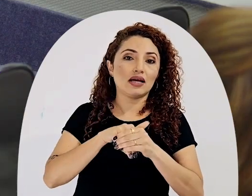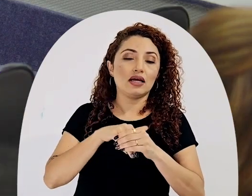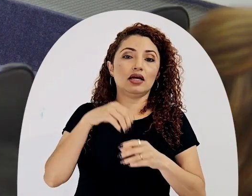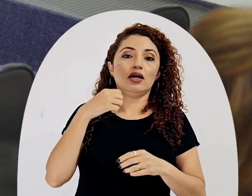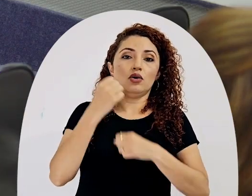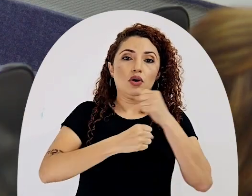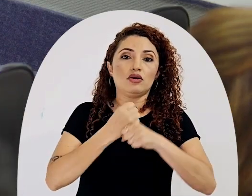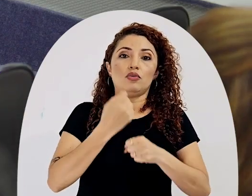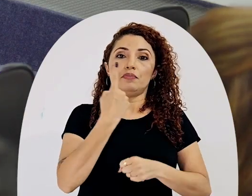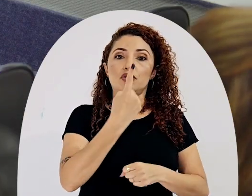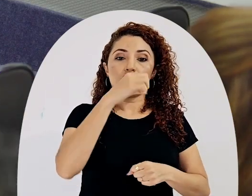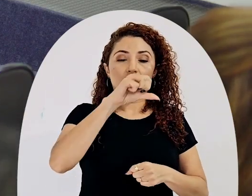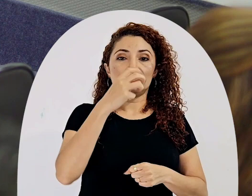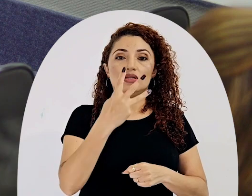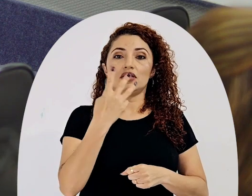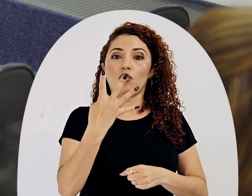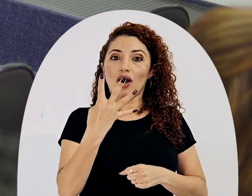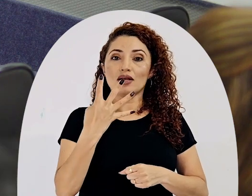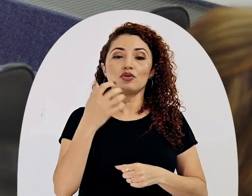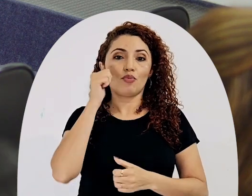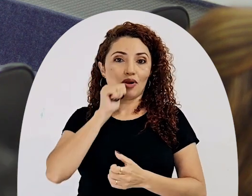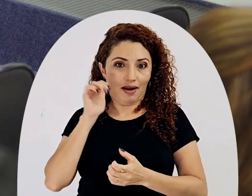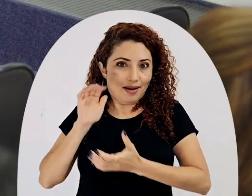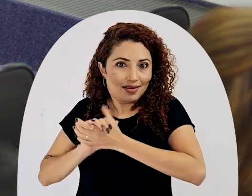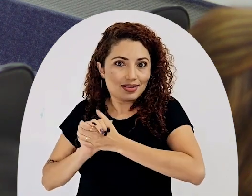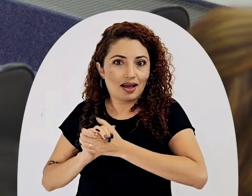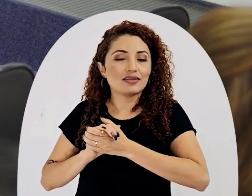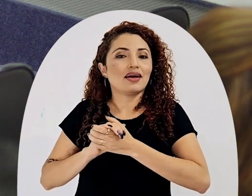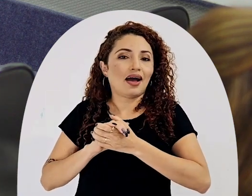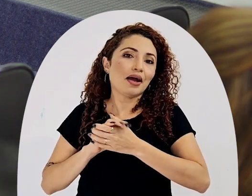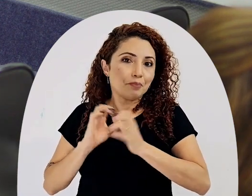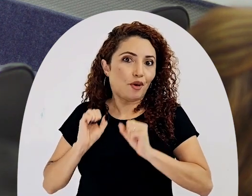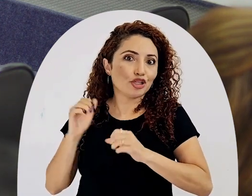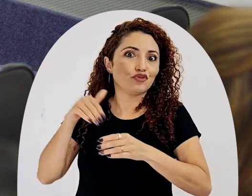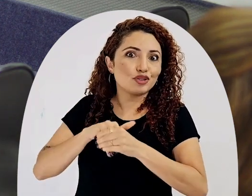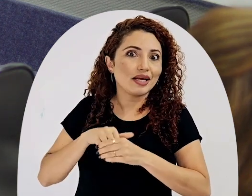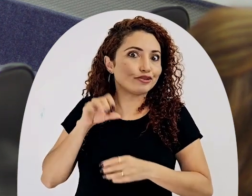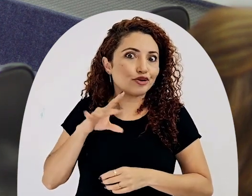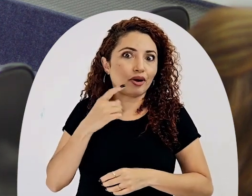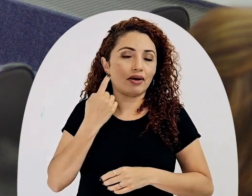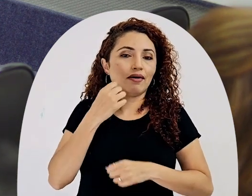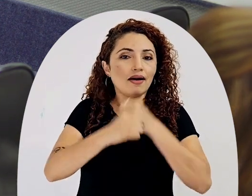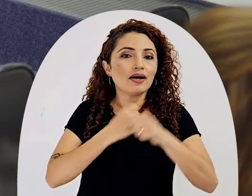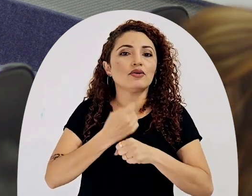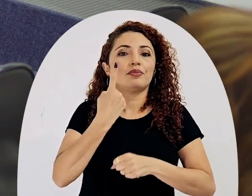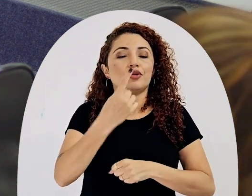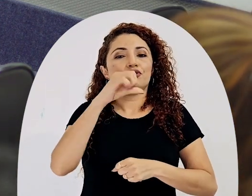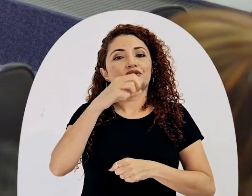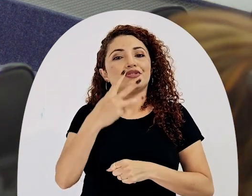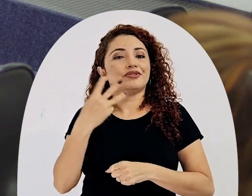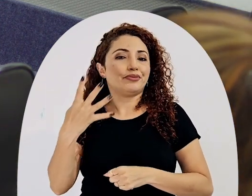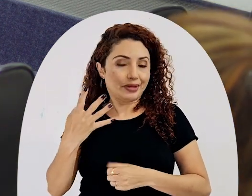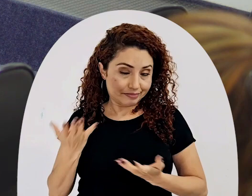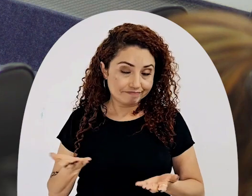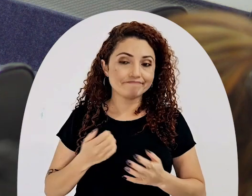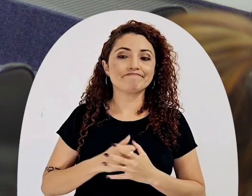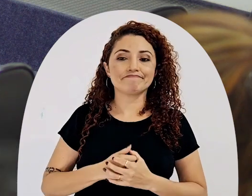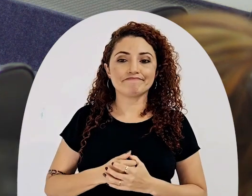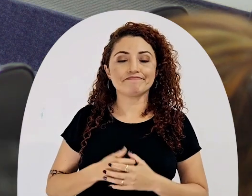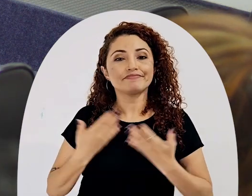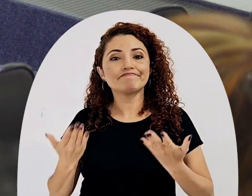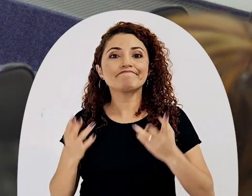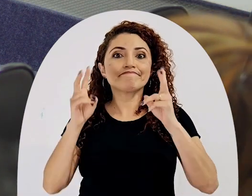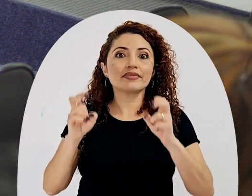Então, quando nós estamos falando de estruturas, nós também estamos falando de uma estrutura que inicialmente foi construída